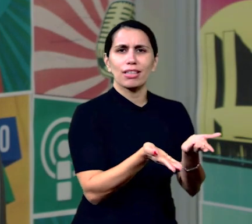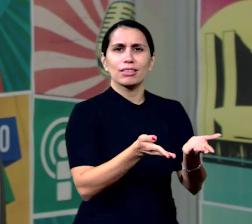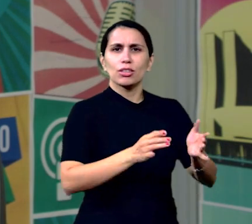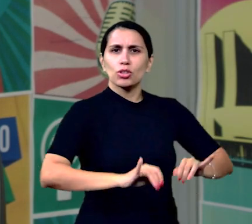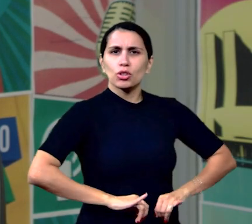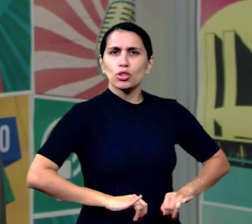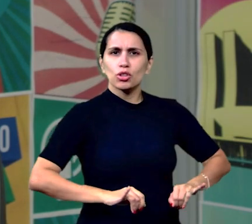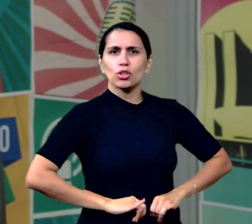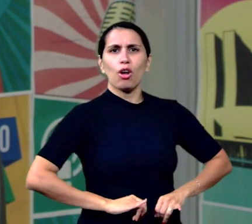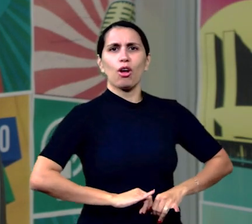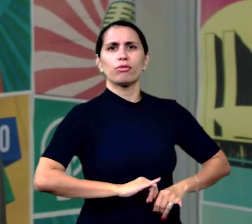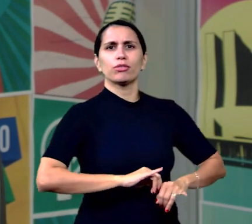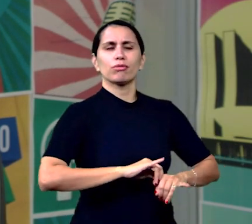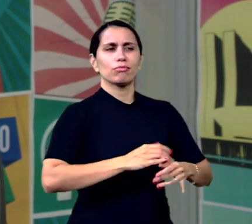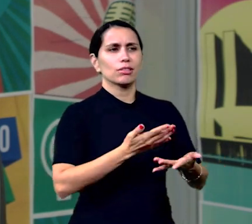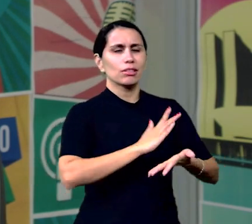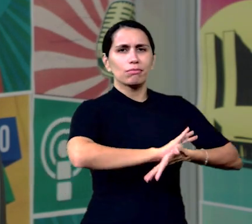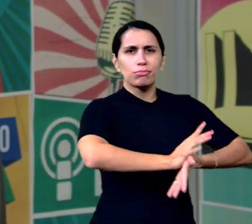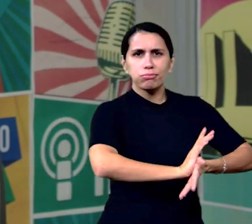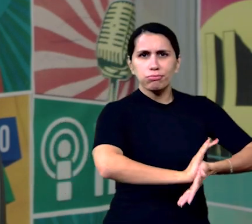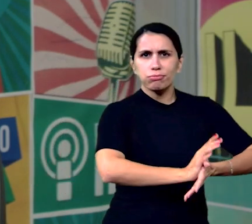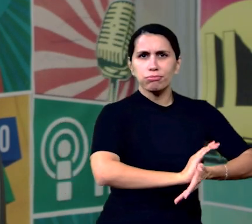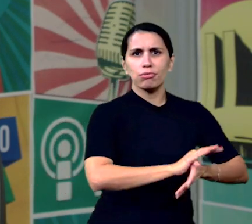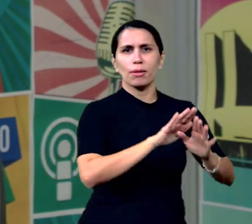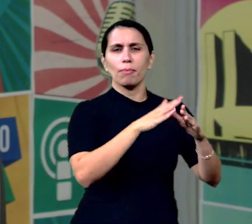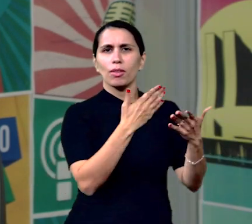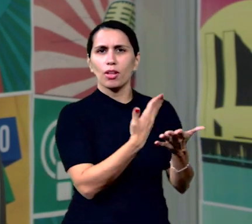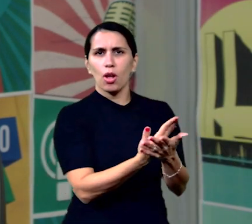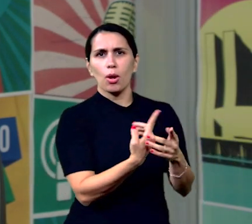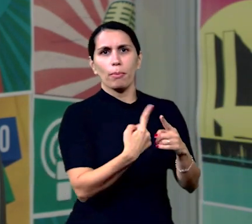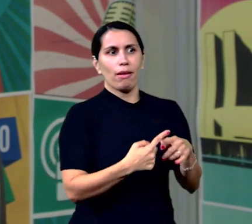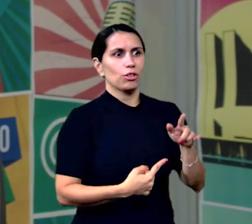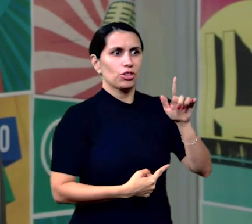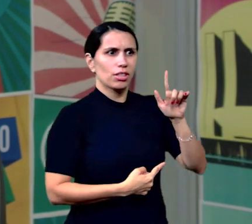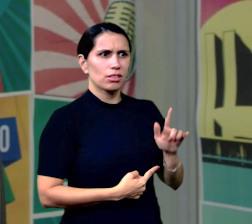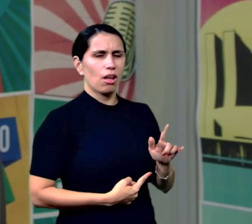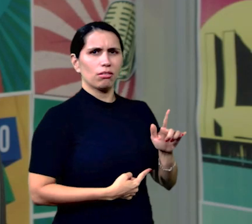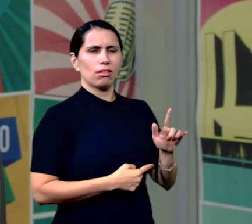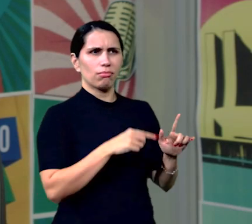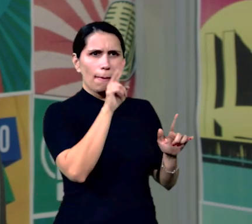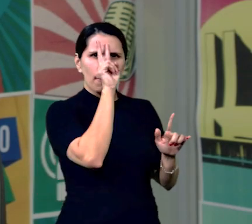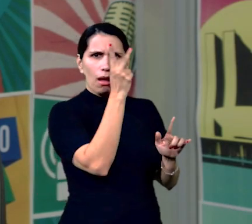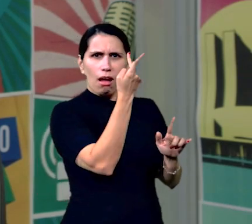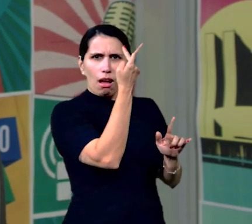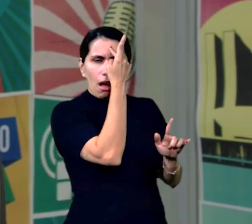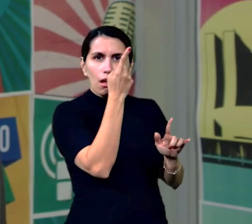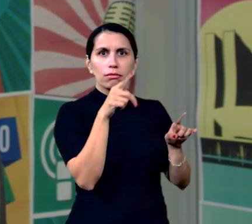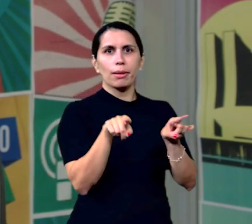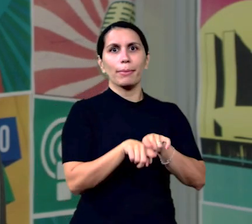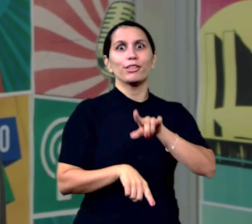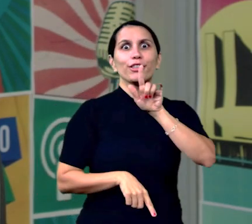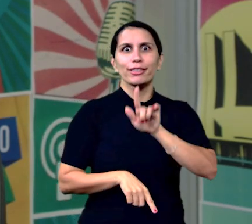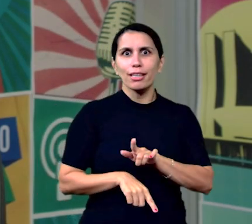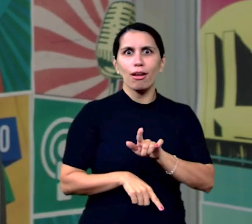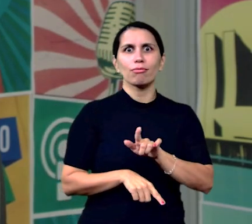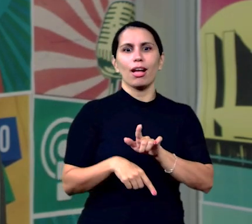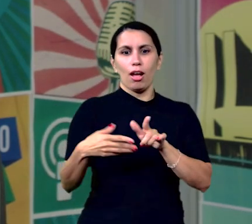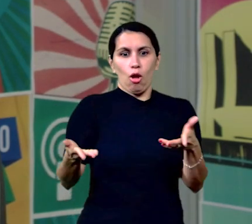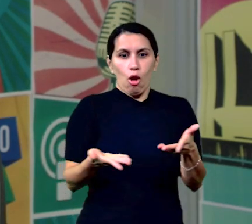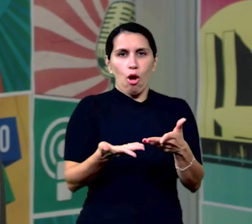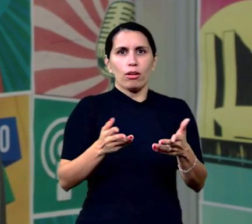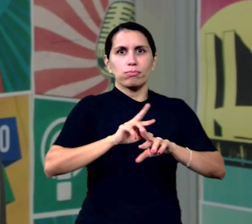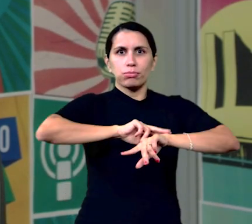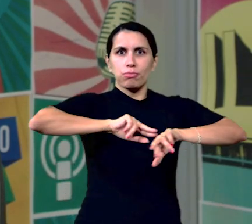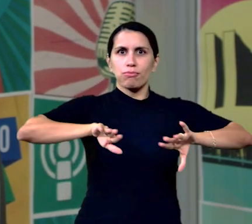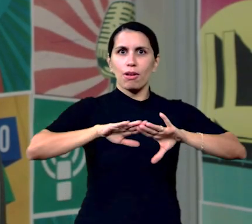discriminação dentro de escolas, não é, por gestões equivocadas, inclusive gestões que estão ferindo os princípios da administração